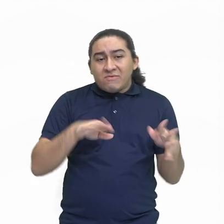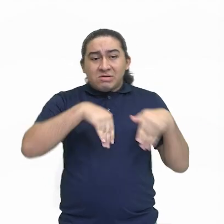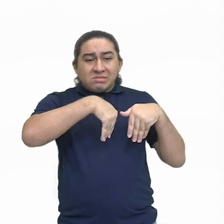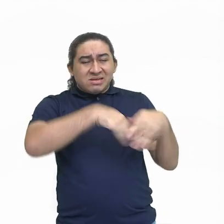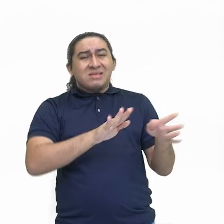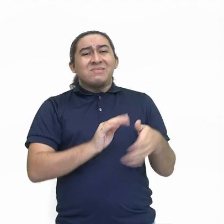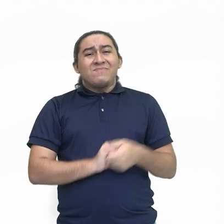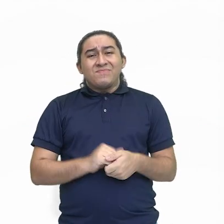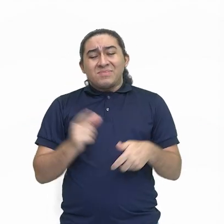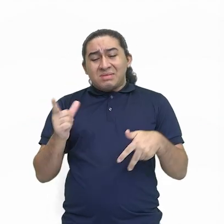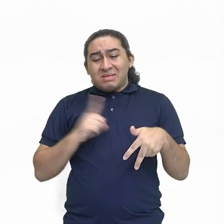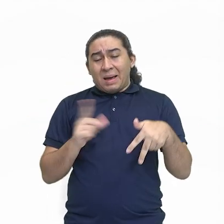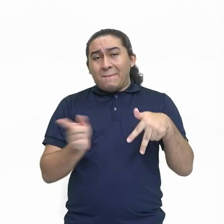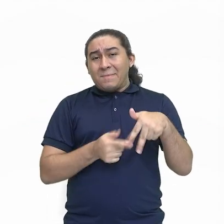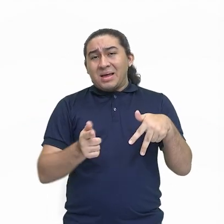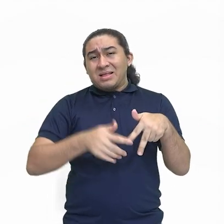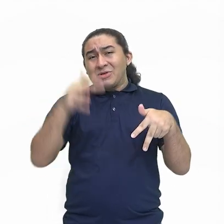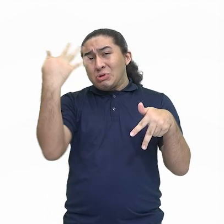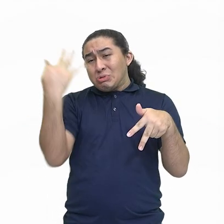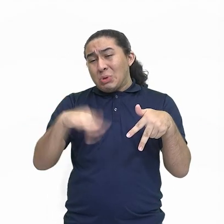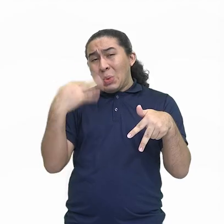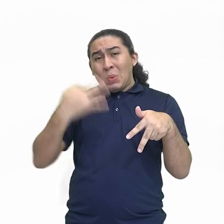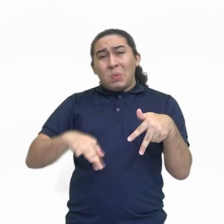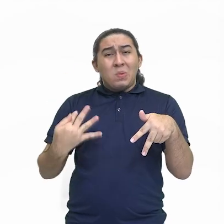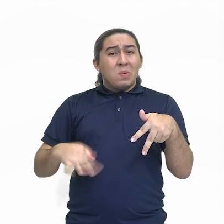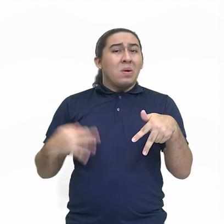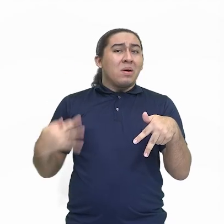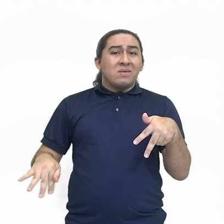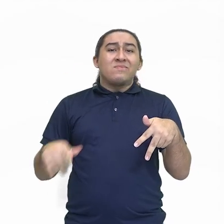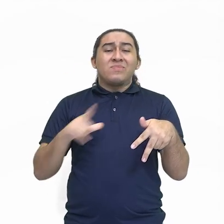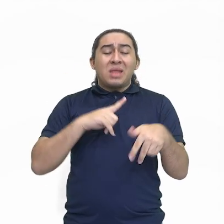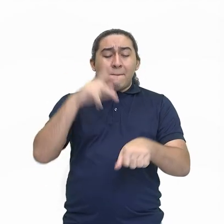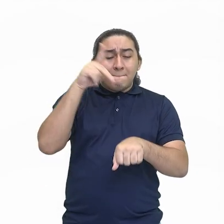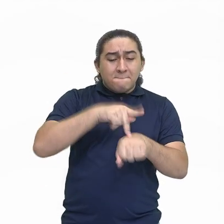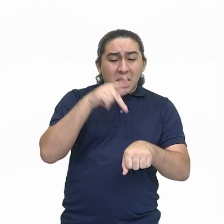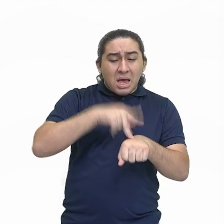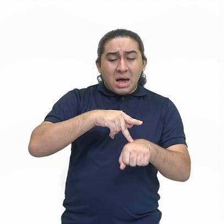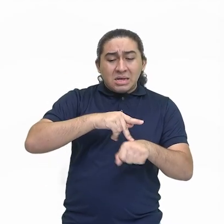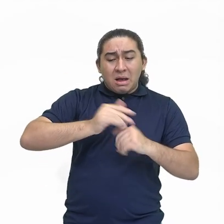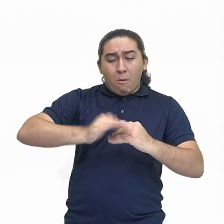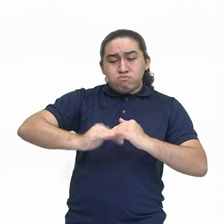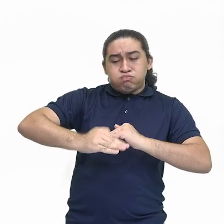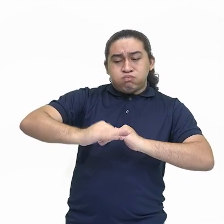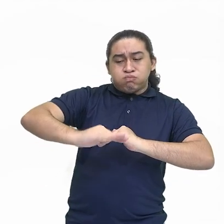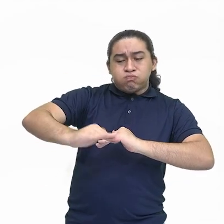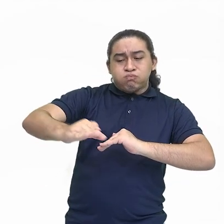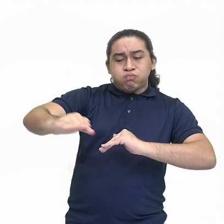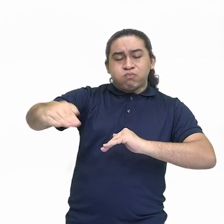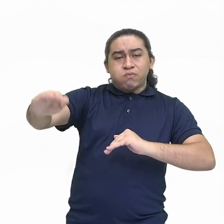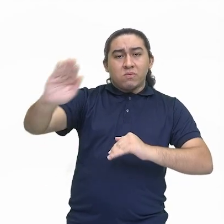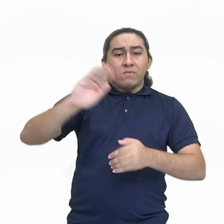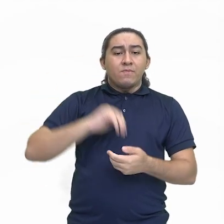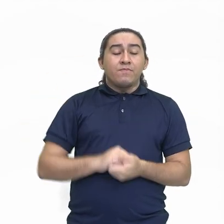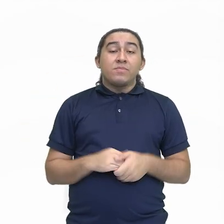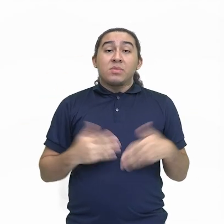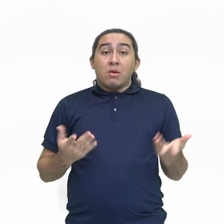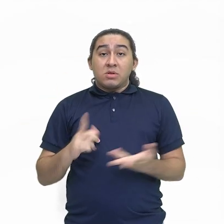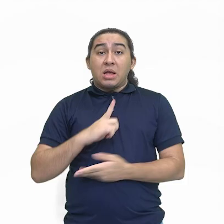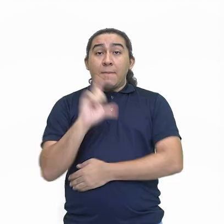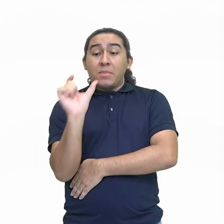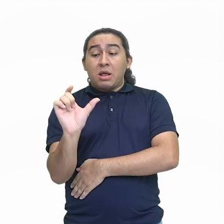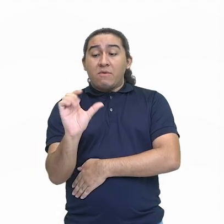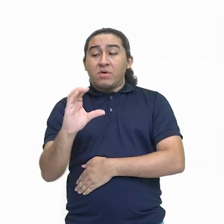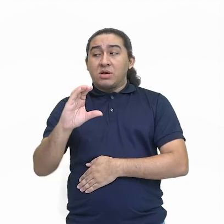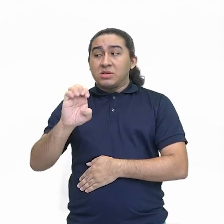de novo num caminho coberto de seixos. Então, nós temos aí a palavra cemitério em destaque,